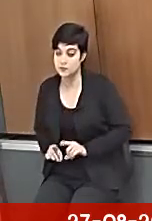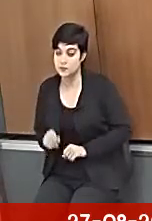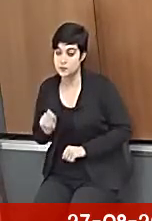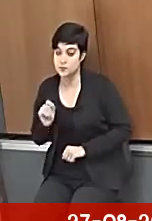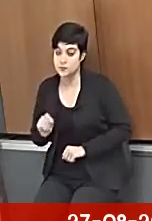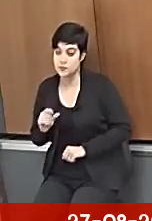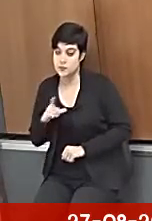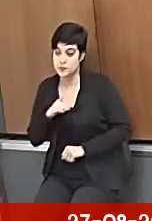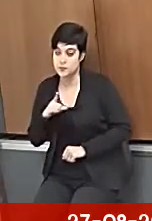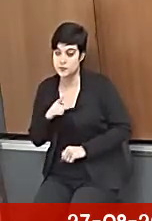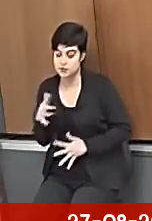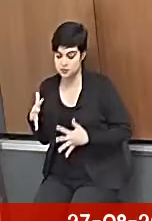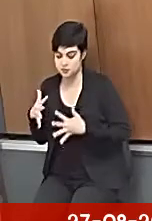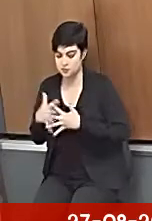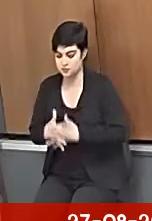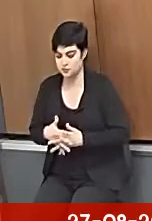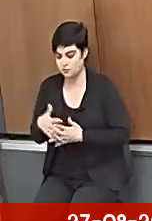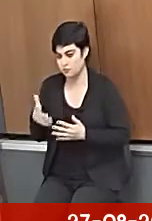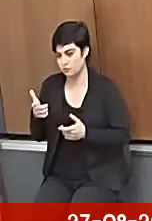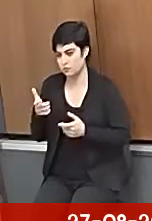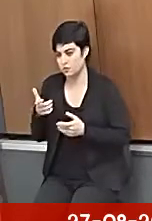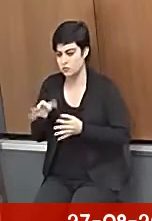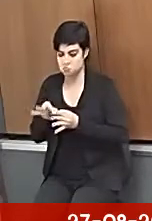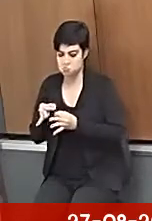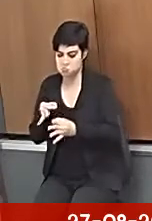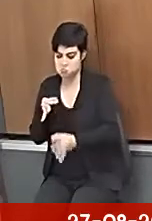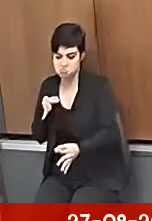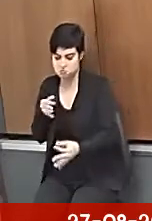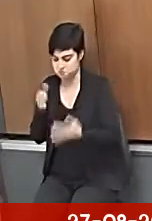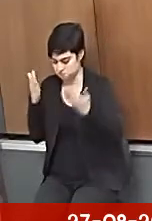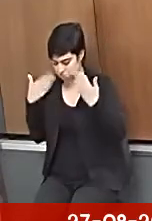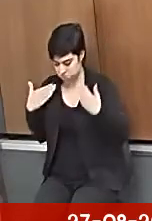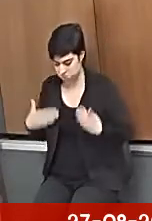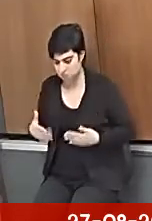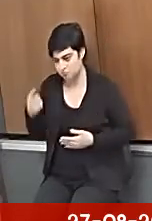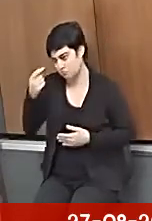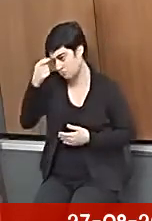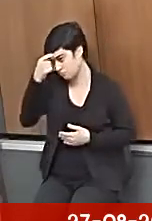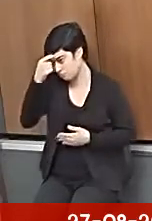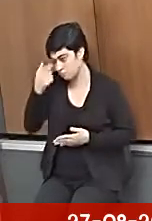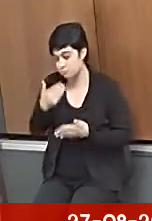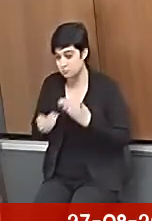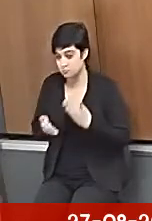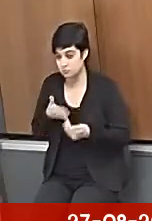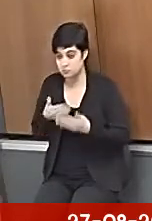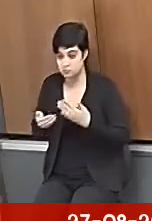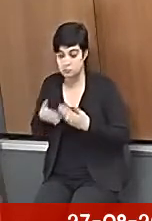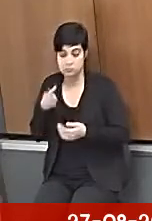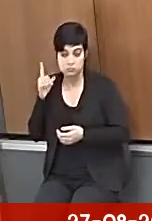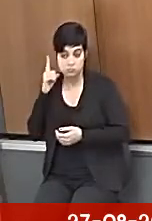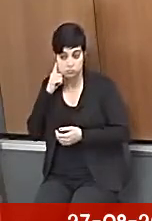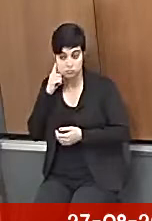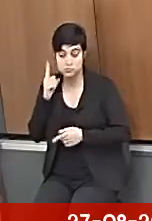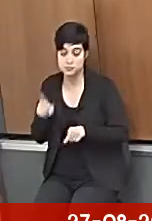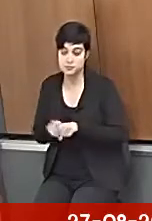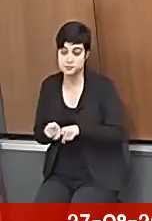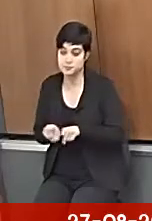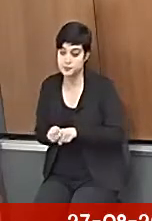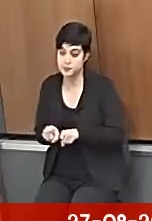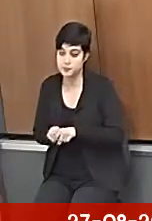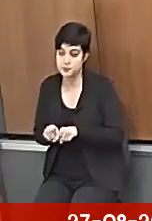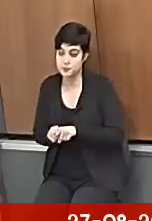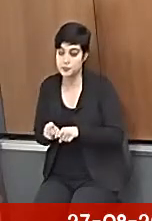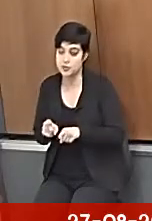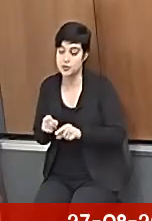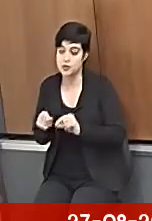que tem impedimento de longo prazo de natureza física mental intelectual ou sensorial o qual em